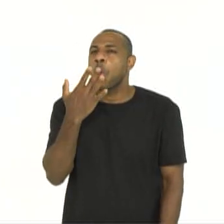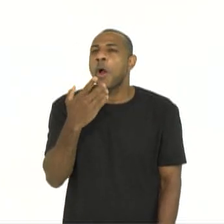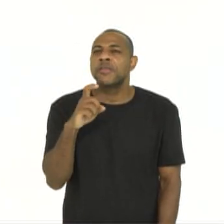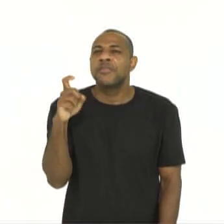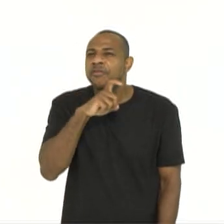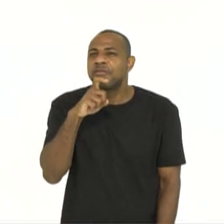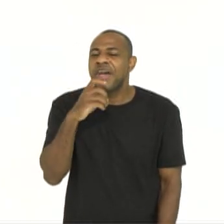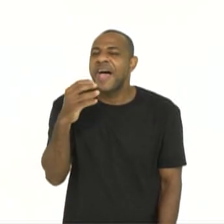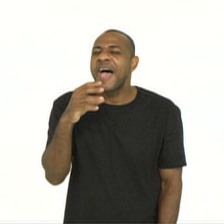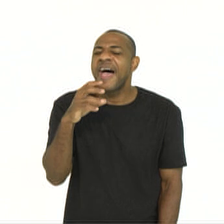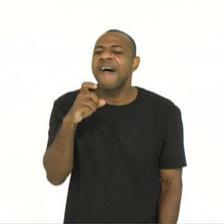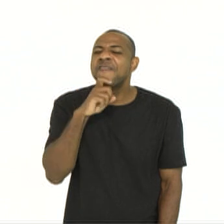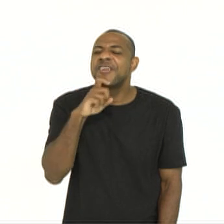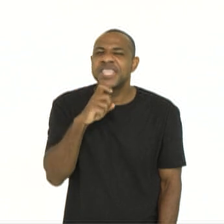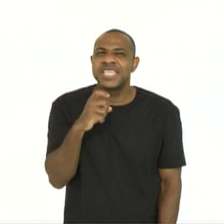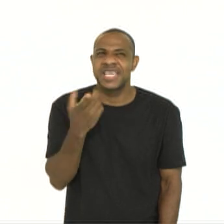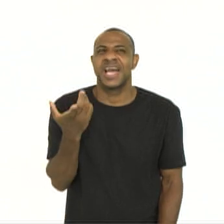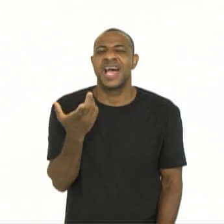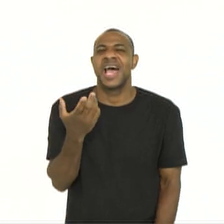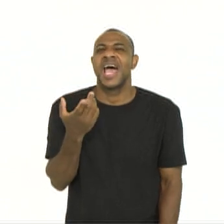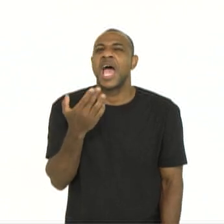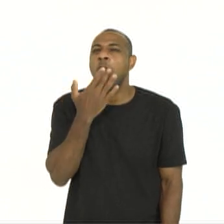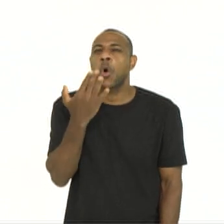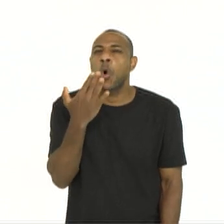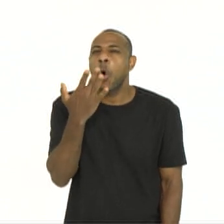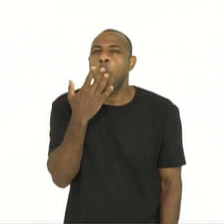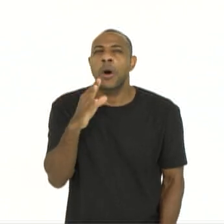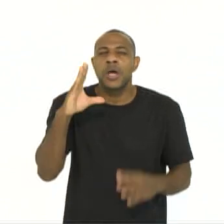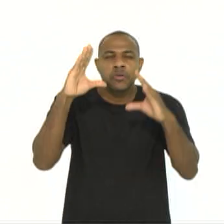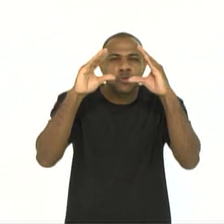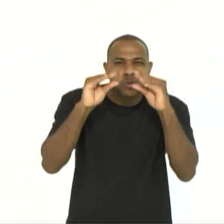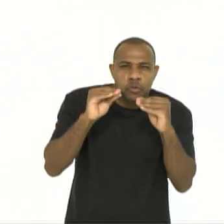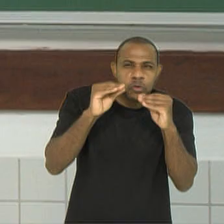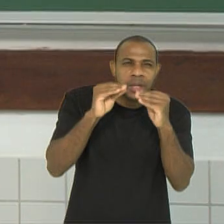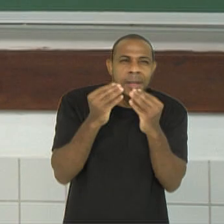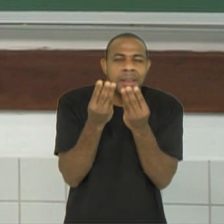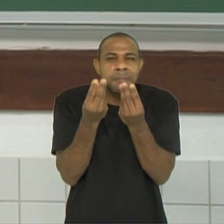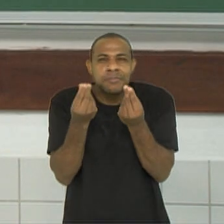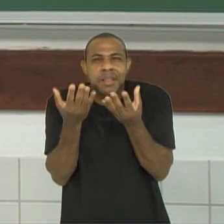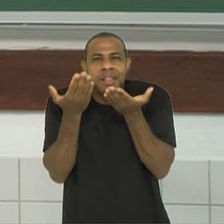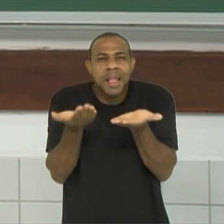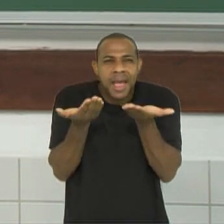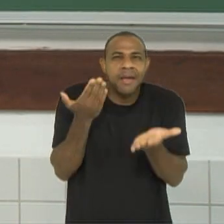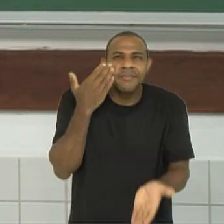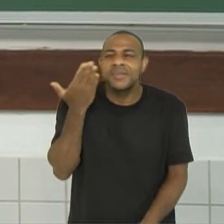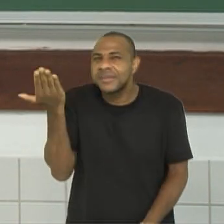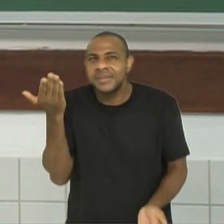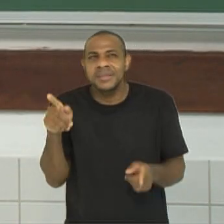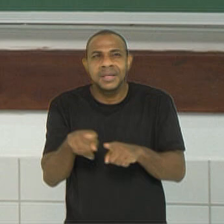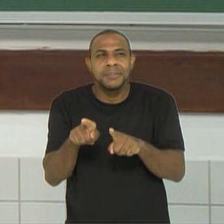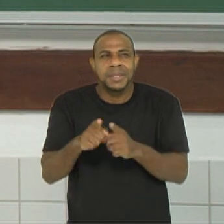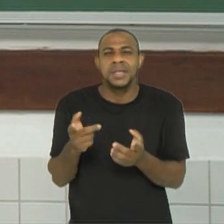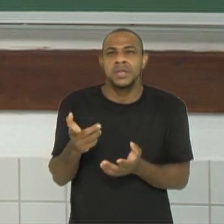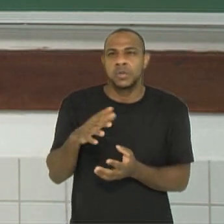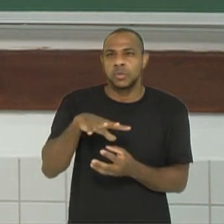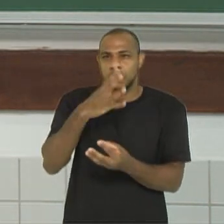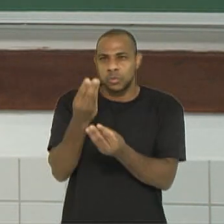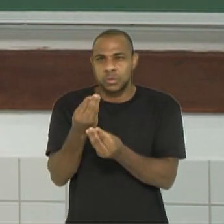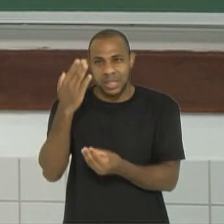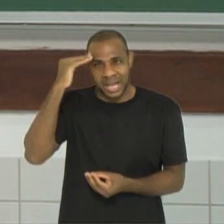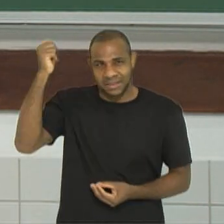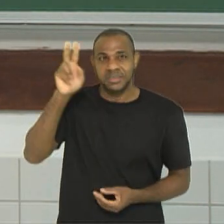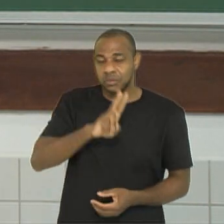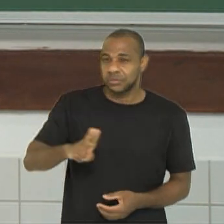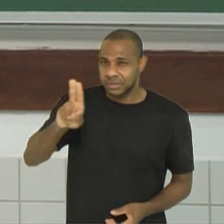cores mais suaves, mais escuras, né? Então a gente pode pensar nessa questão das cores, como os artistas eles utilizavam elas, tá